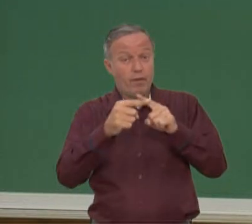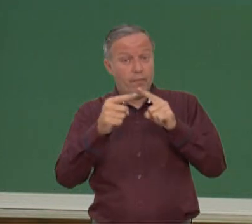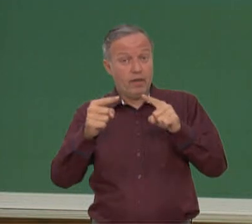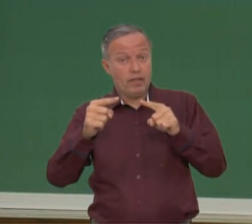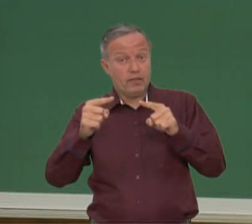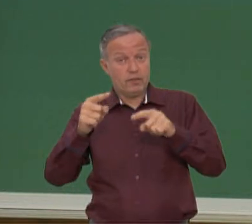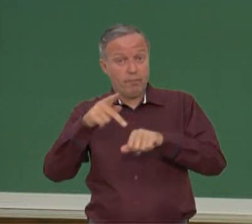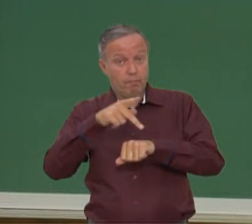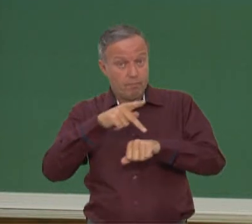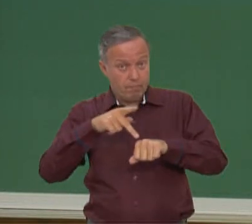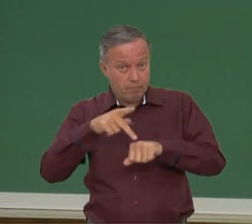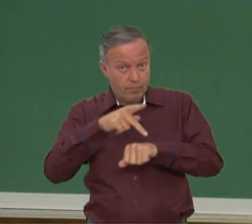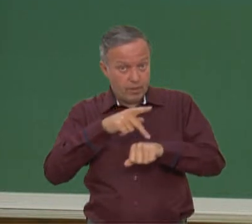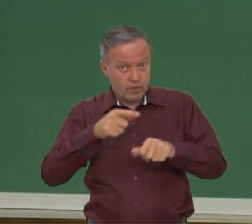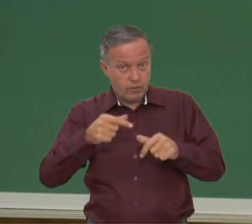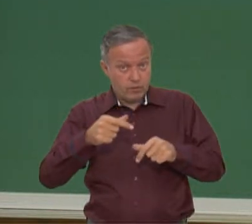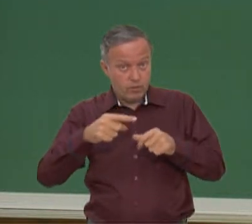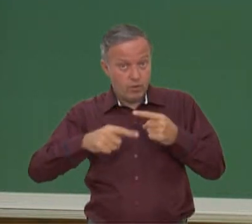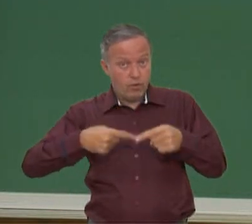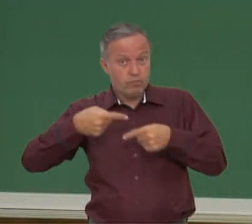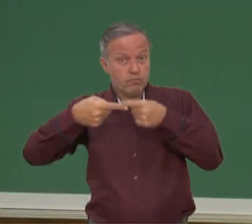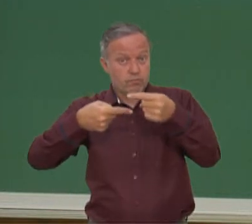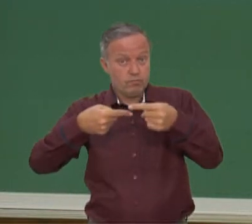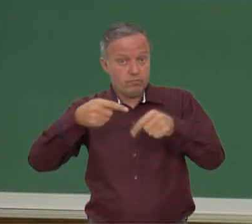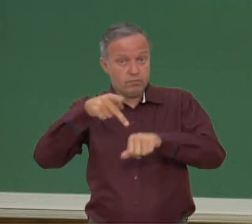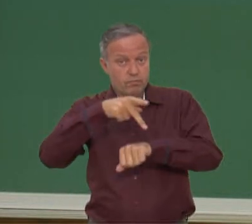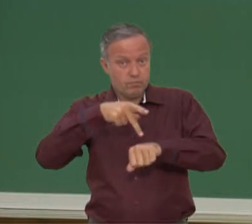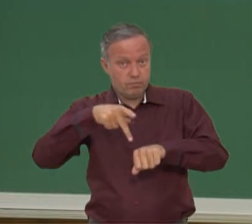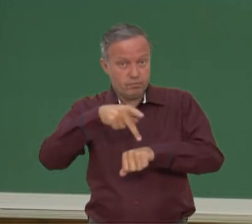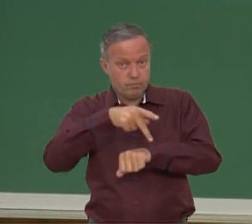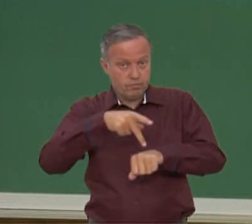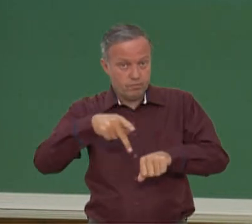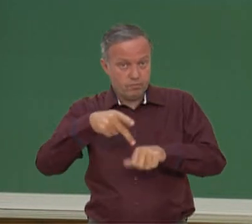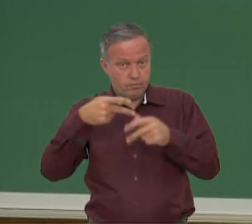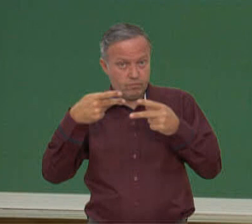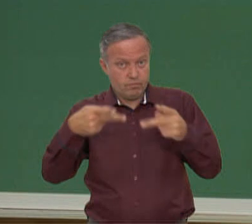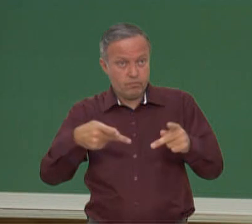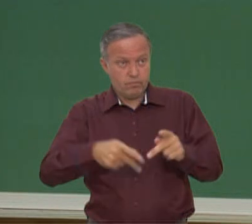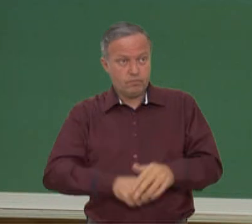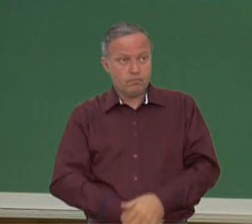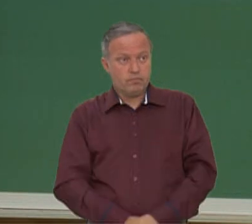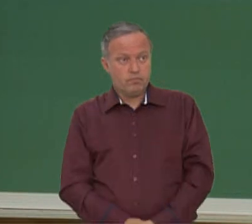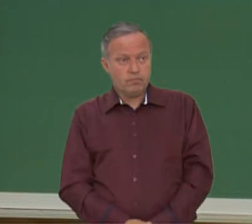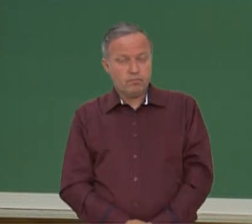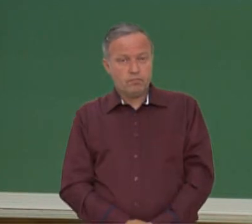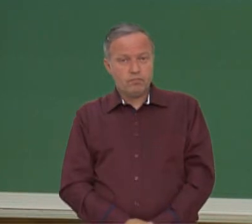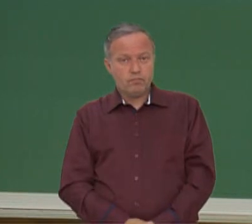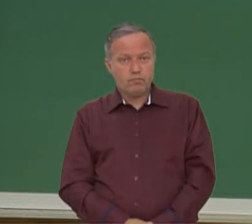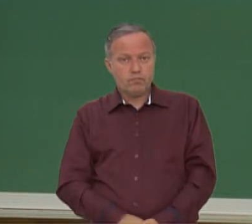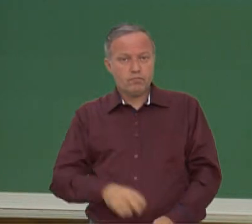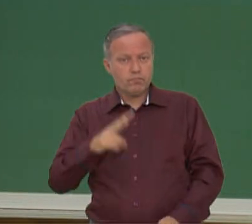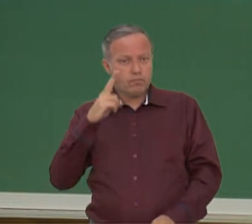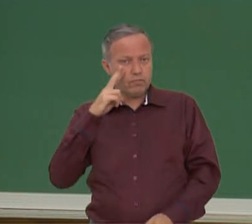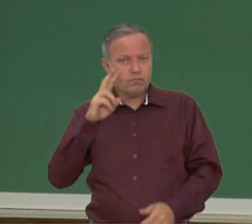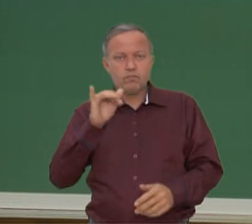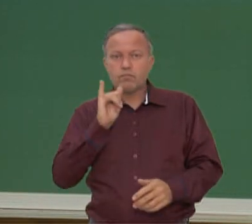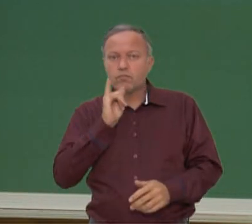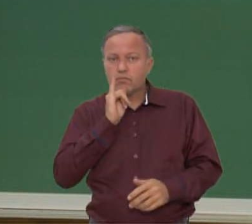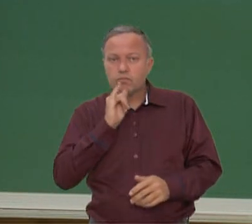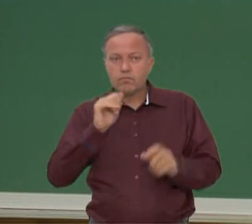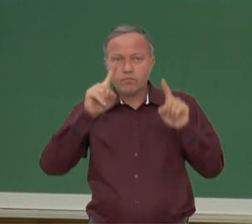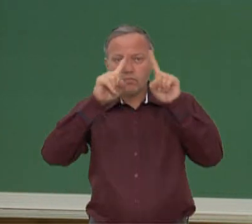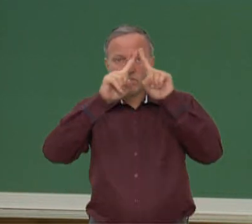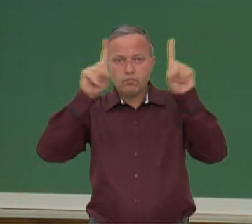relação. A relação é com o desenvolvimento. Então, vocês podem perceber aqui no mapa, por exemplo, que nós temos uma divisão